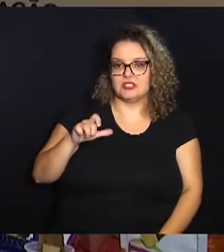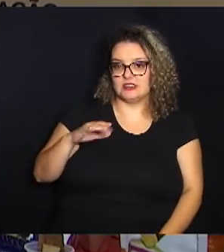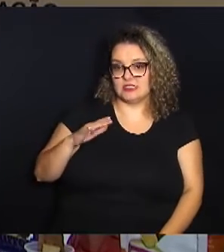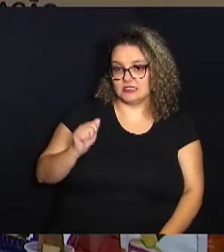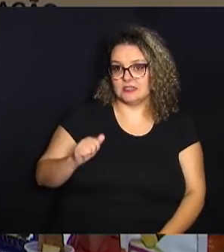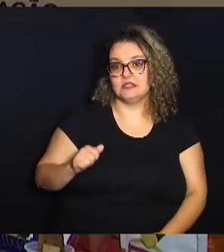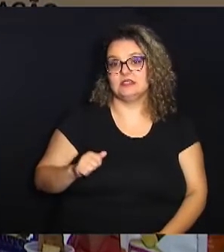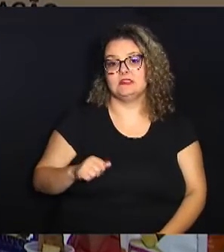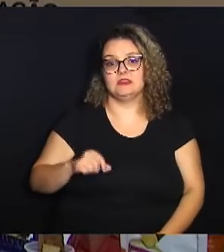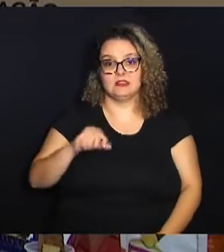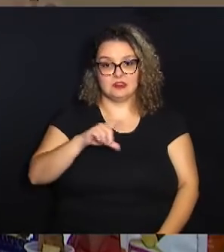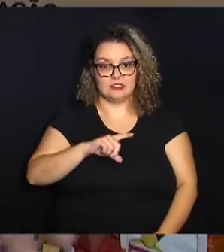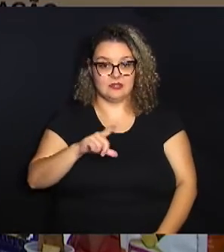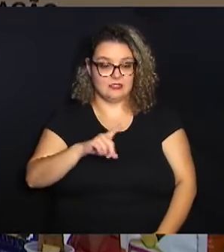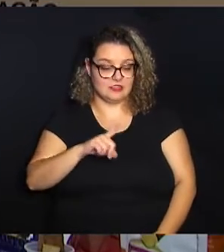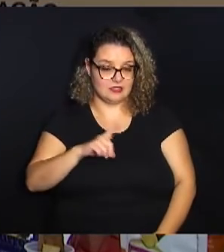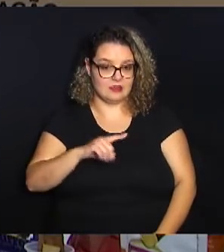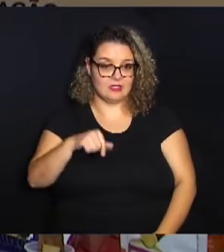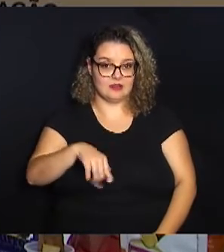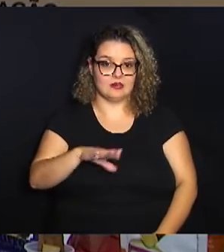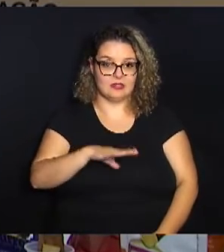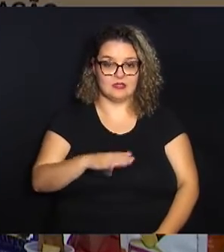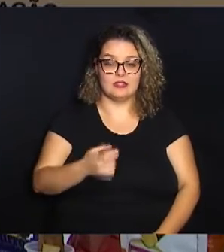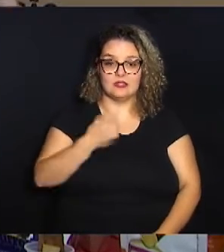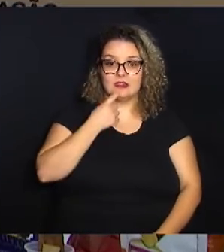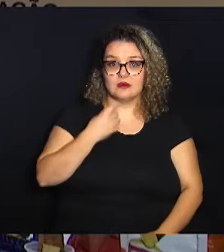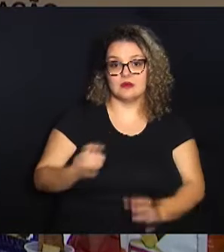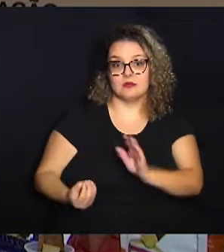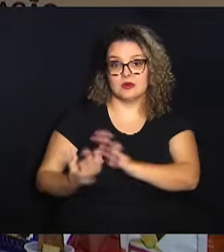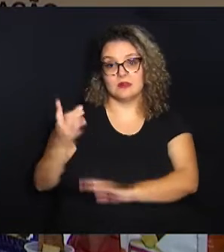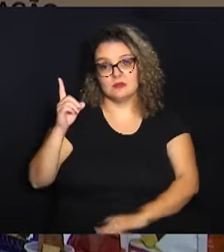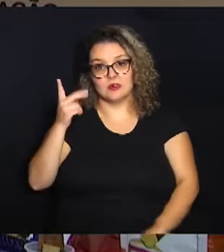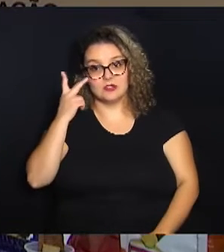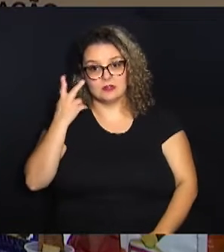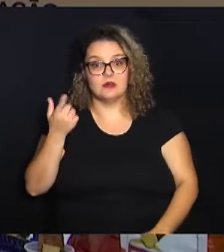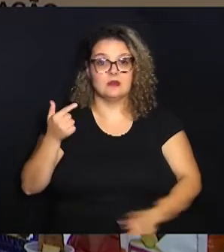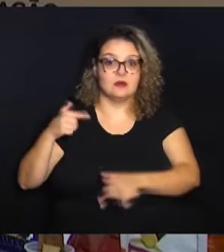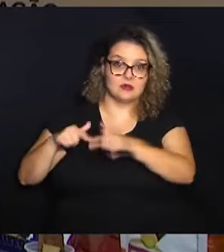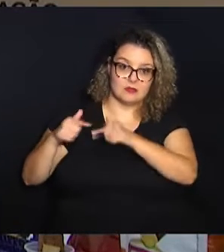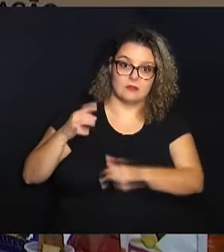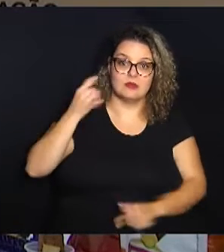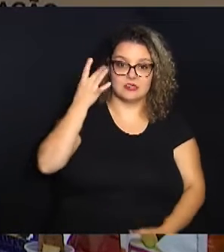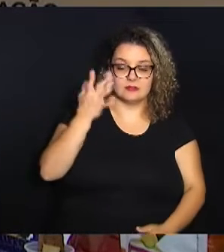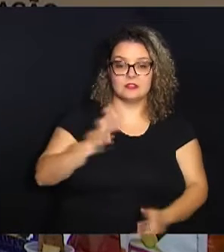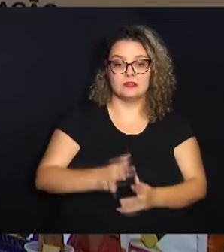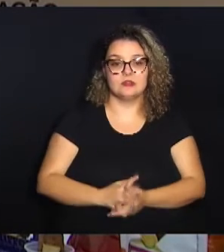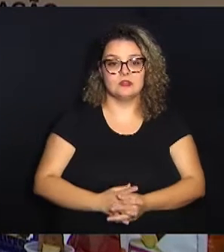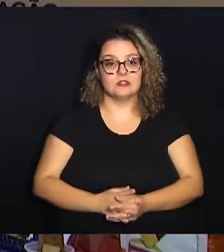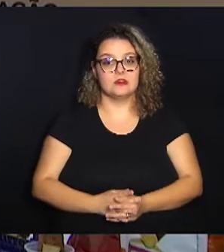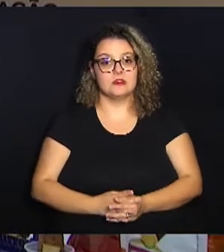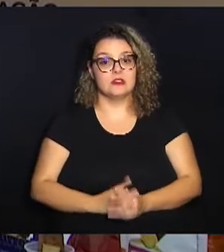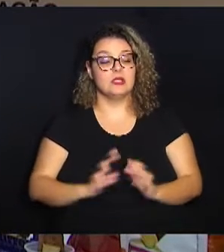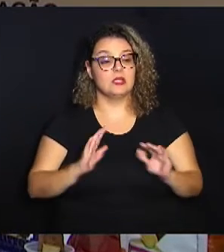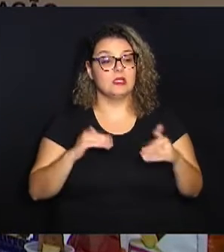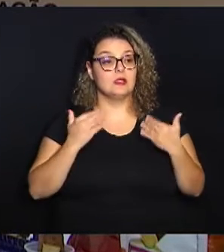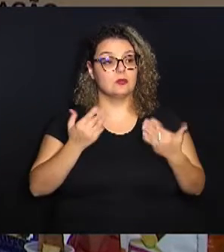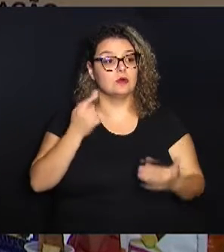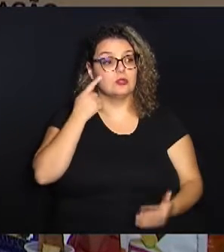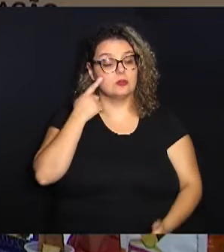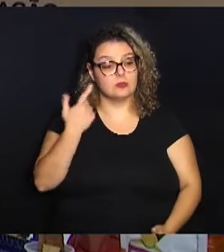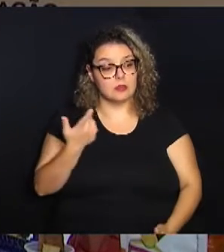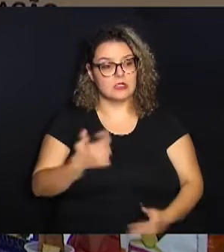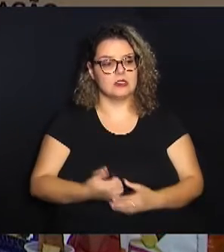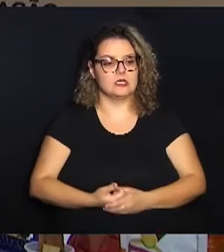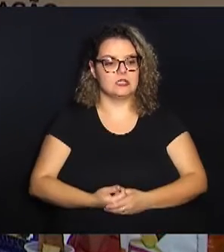fazer Campinas, estudamos, foi uma hipótese, acabamos montando em São Paulo, que a gente achou que pela logística era mais fácil. Sim, quando a gente pensa